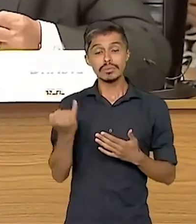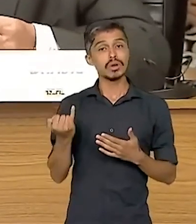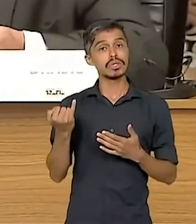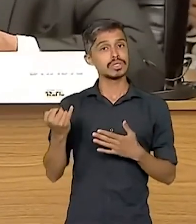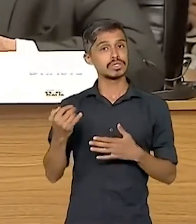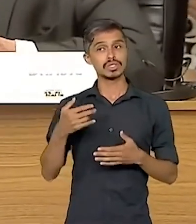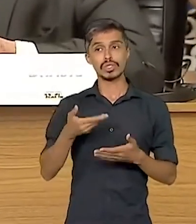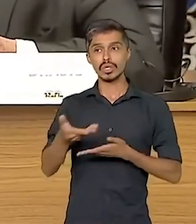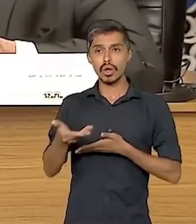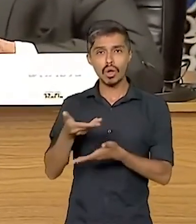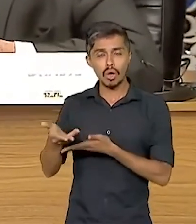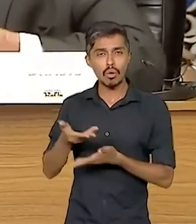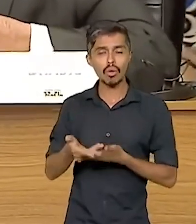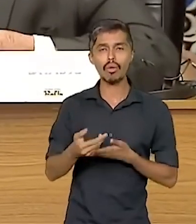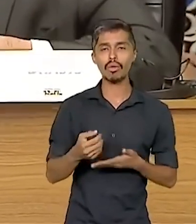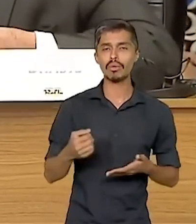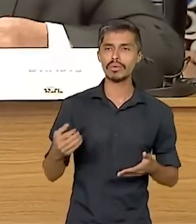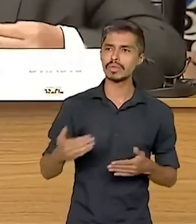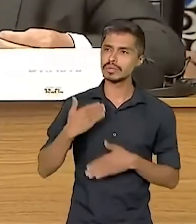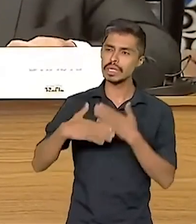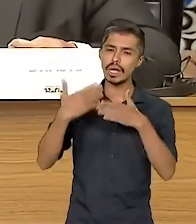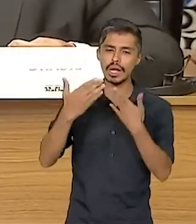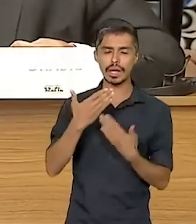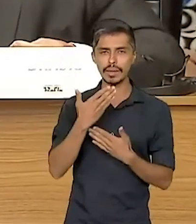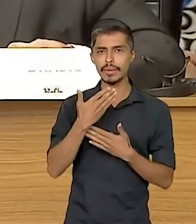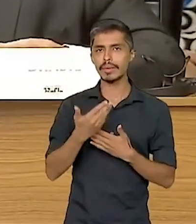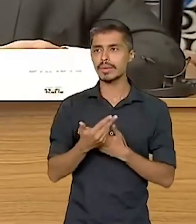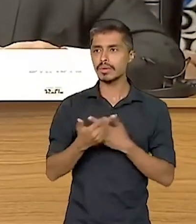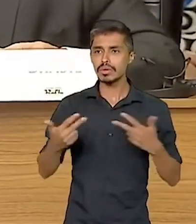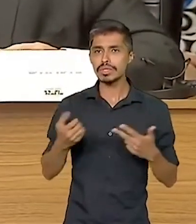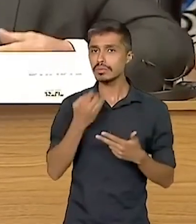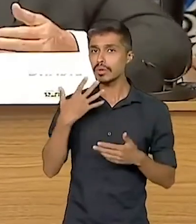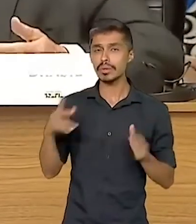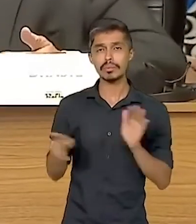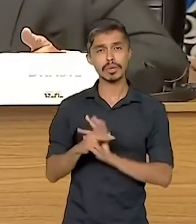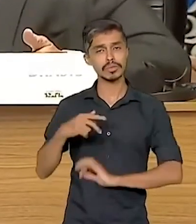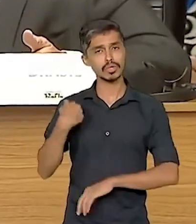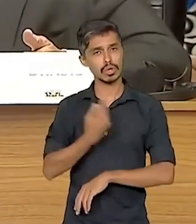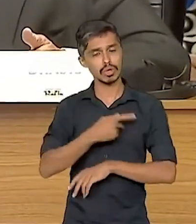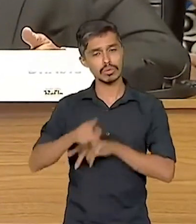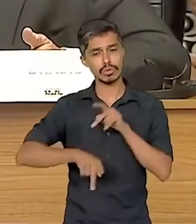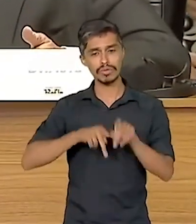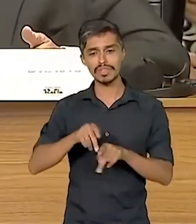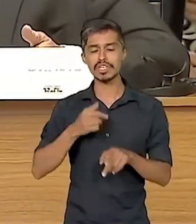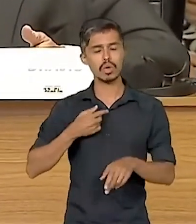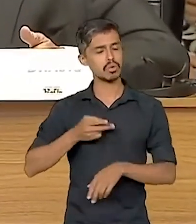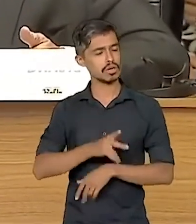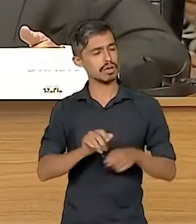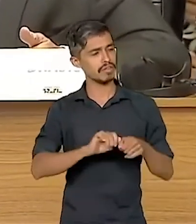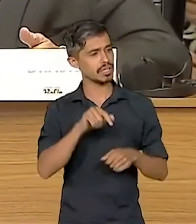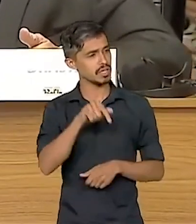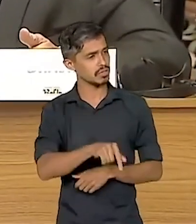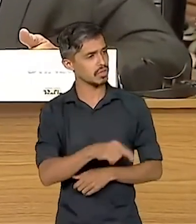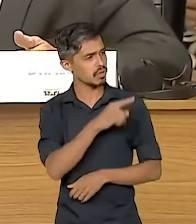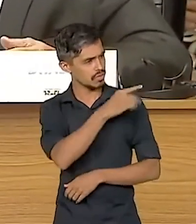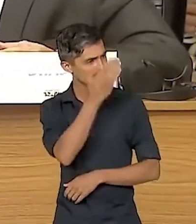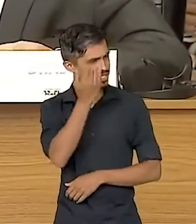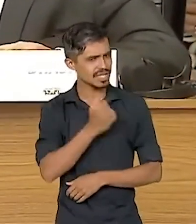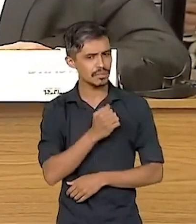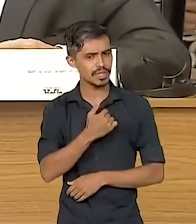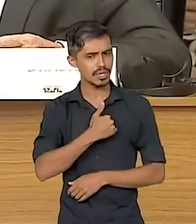gente possa construir benefícios para os nossos povos. E eu vou continuar fazendo isso. Você sabe